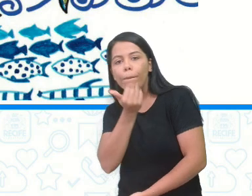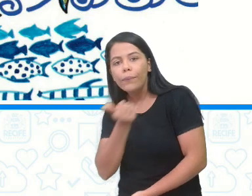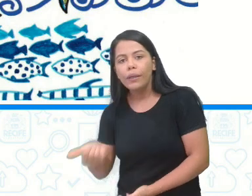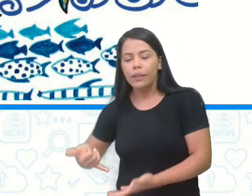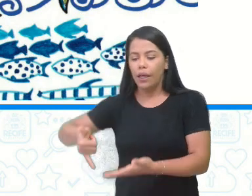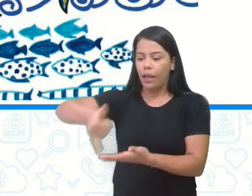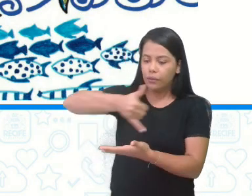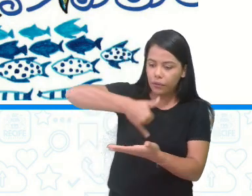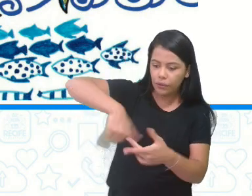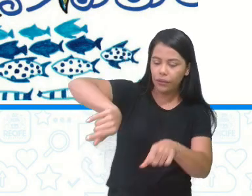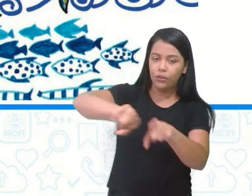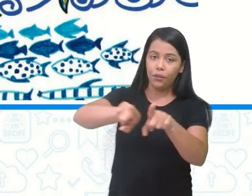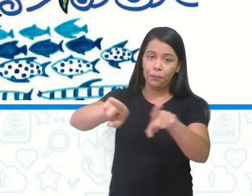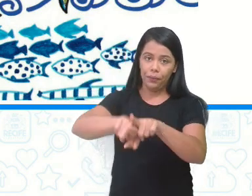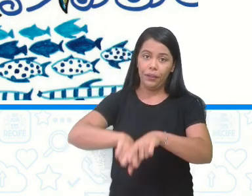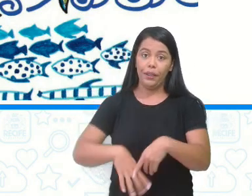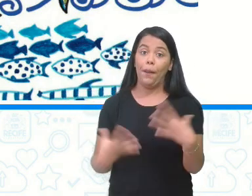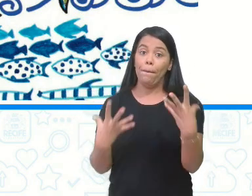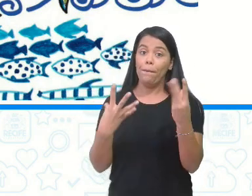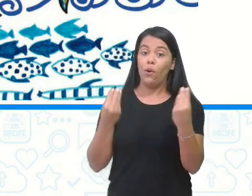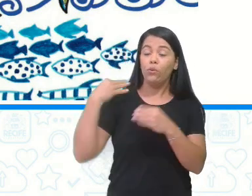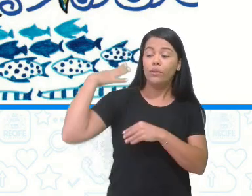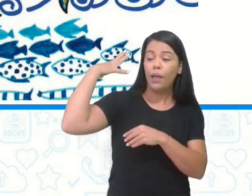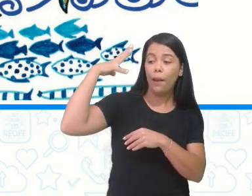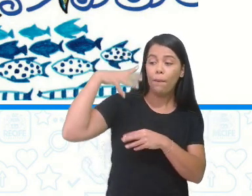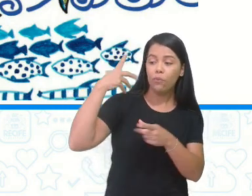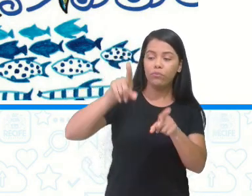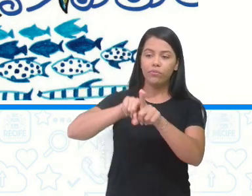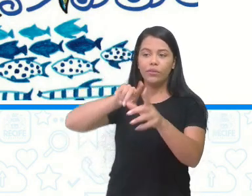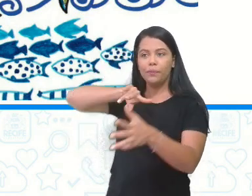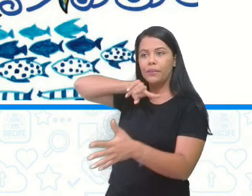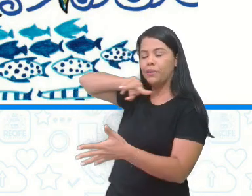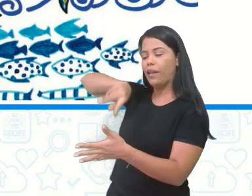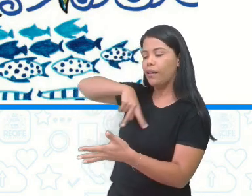dendê. Além de muita música e dança,